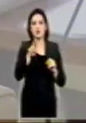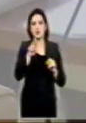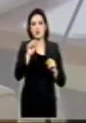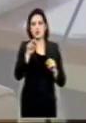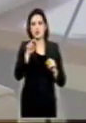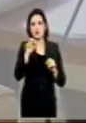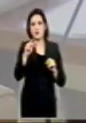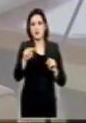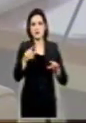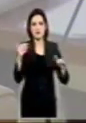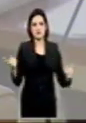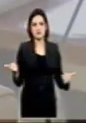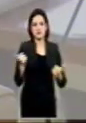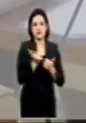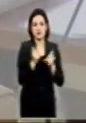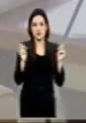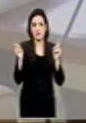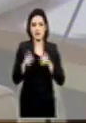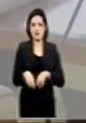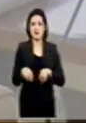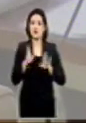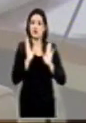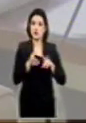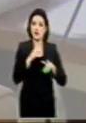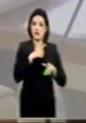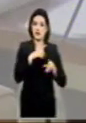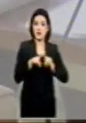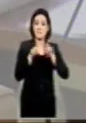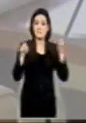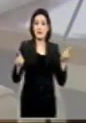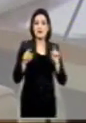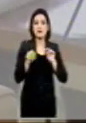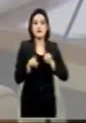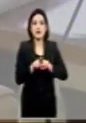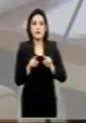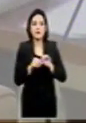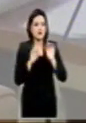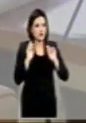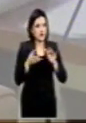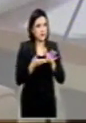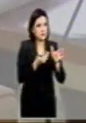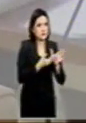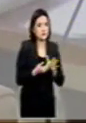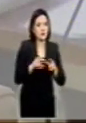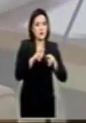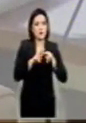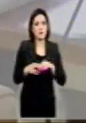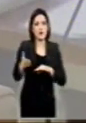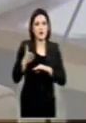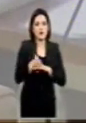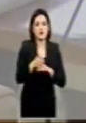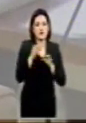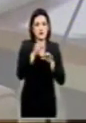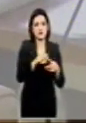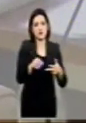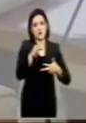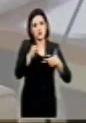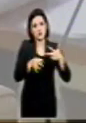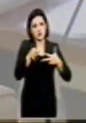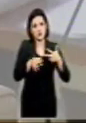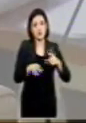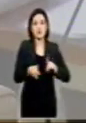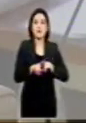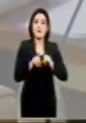probatórios que exigem e os elementos probatórios que dispensam prévia intervenção do Poder Judiciário. Ou, de outra forma,